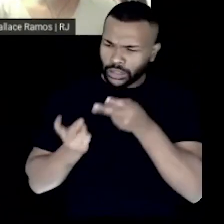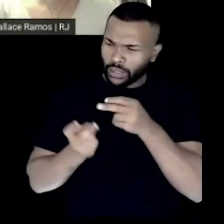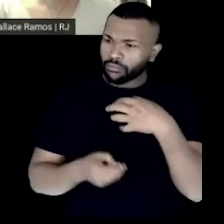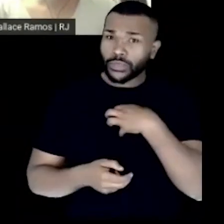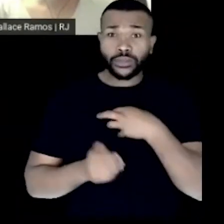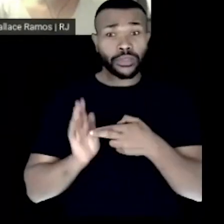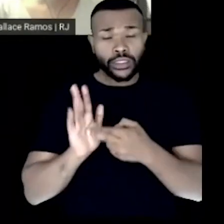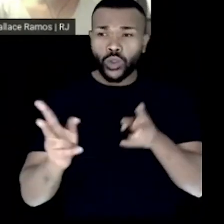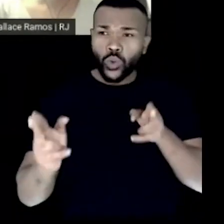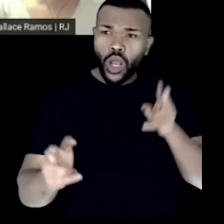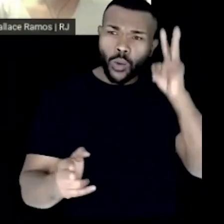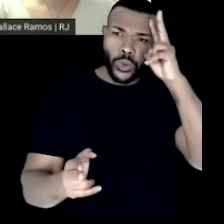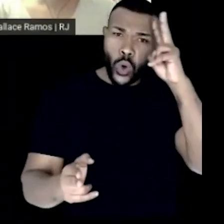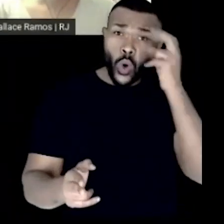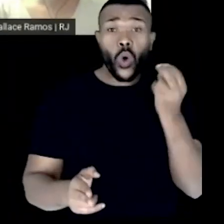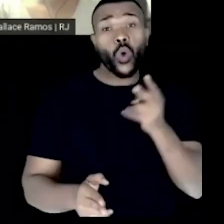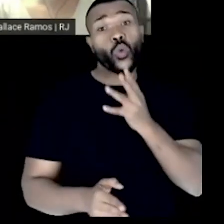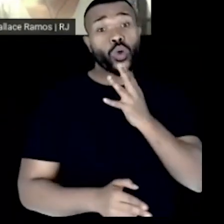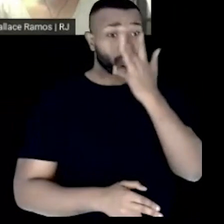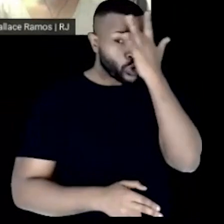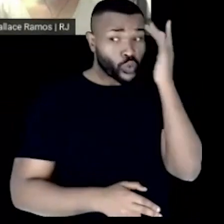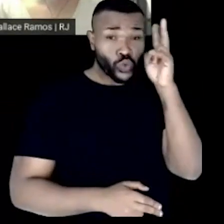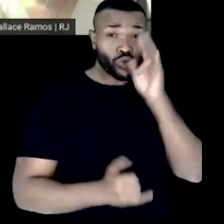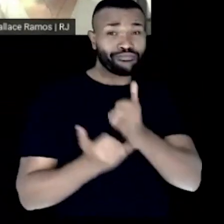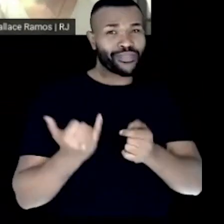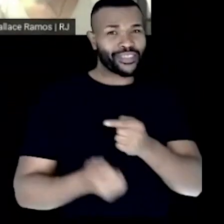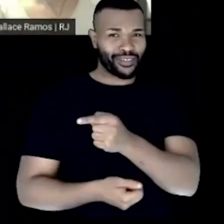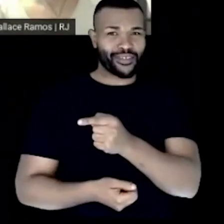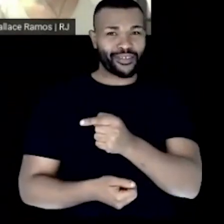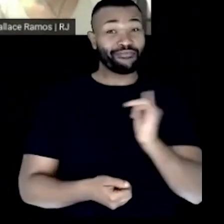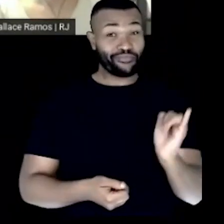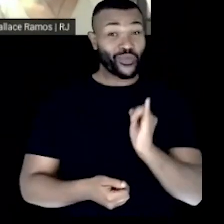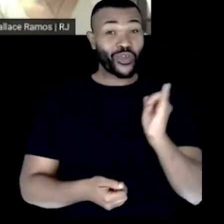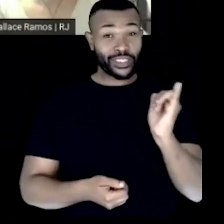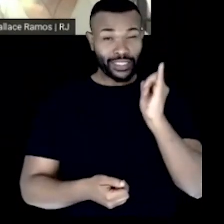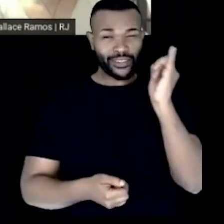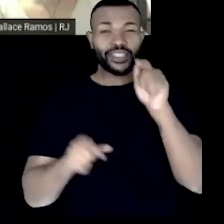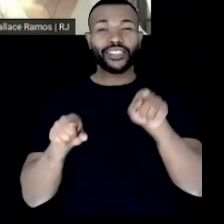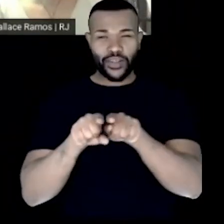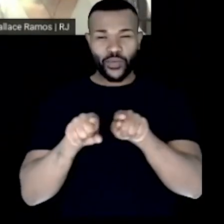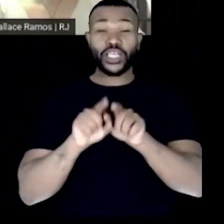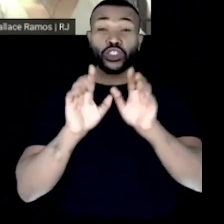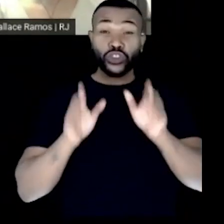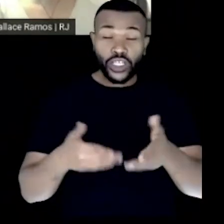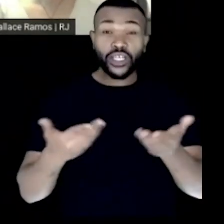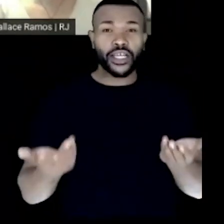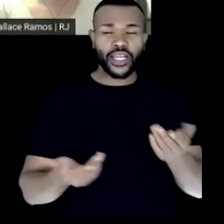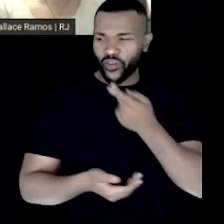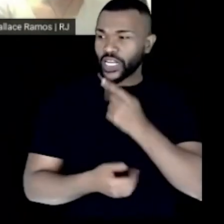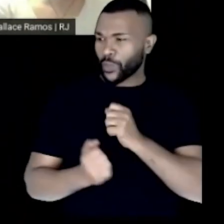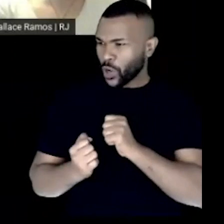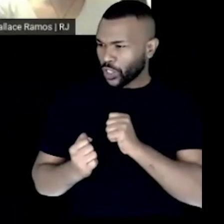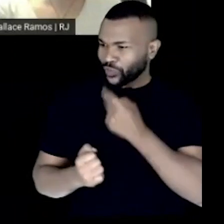olha, puxa, essa é a minha história, ou eu conheço alguém que tem uma história dessas. Então, eu acho que isso é essencial.